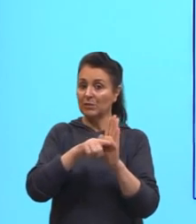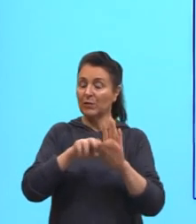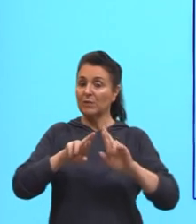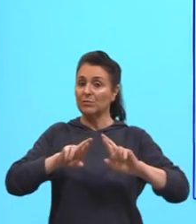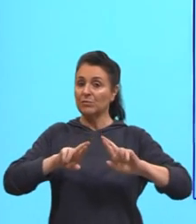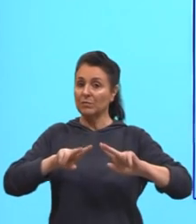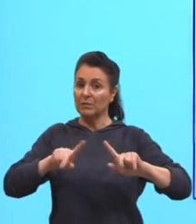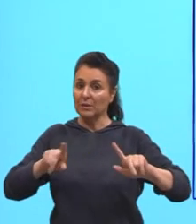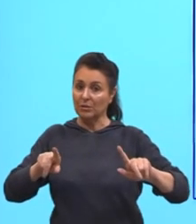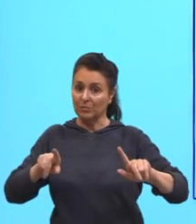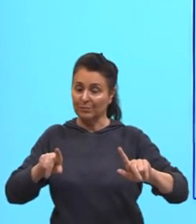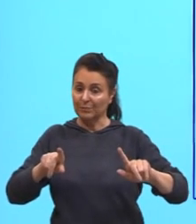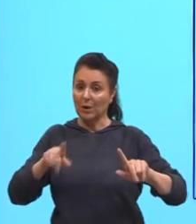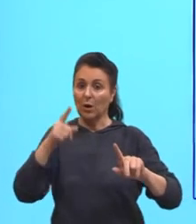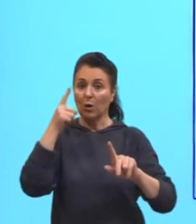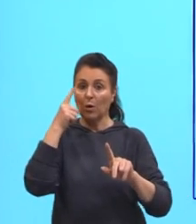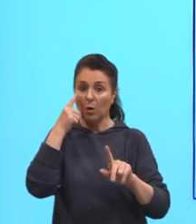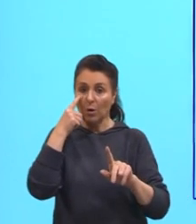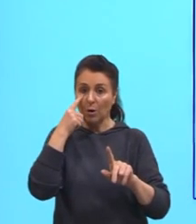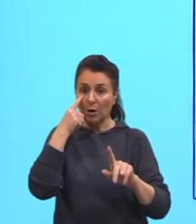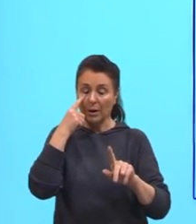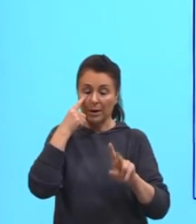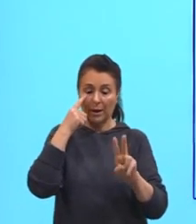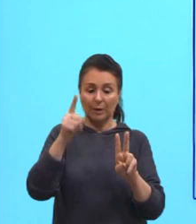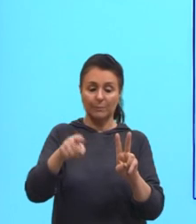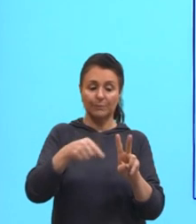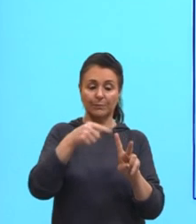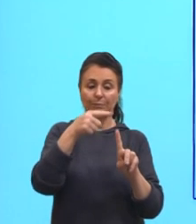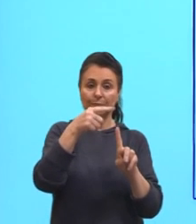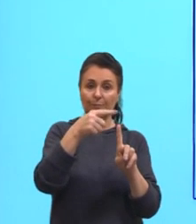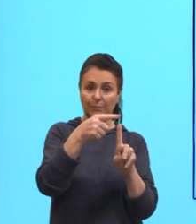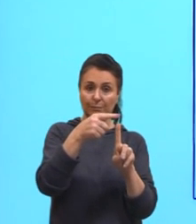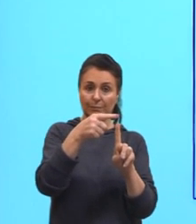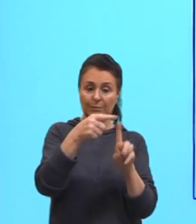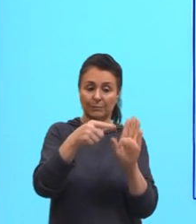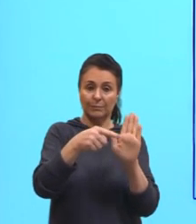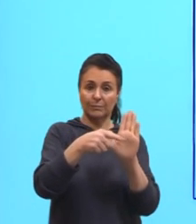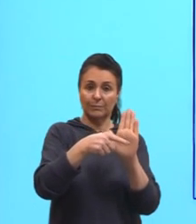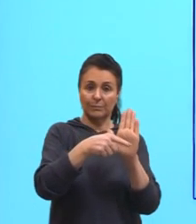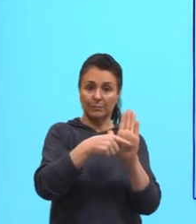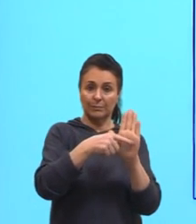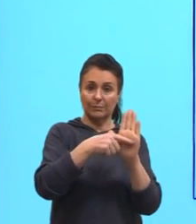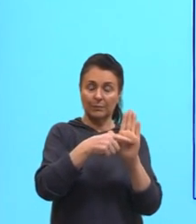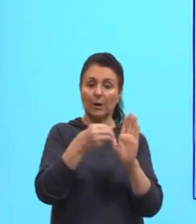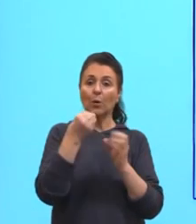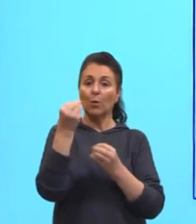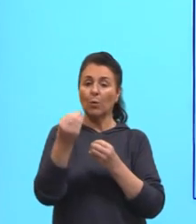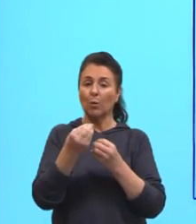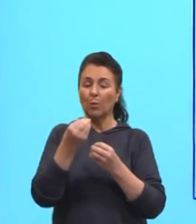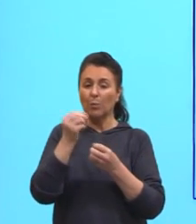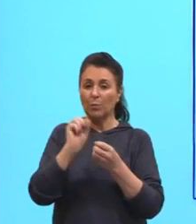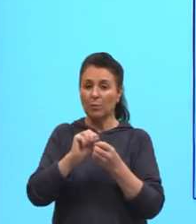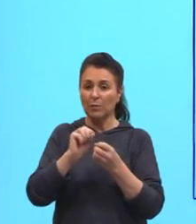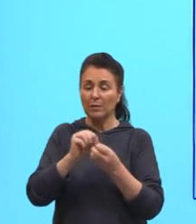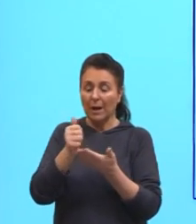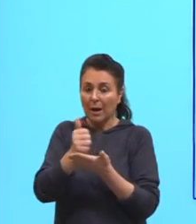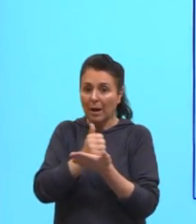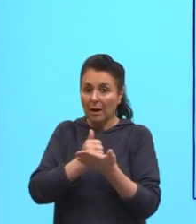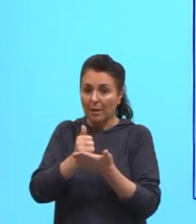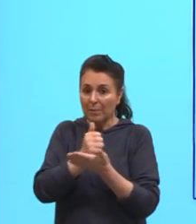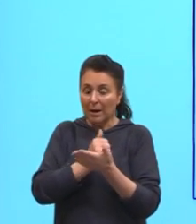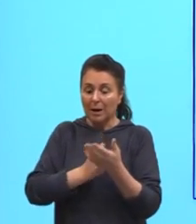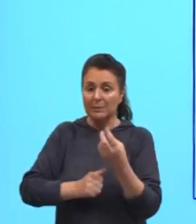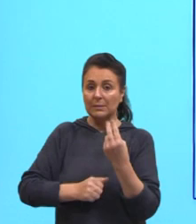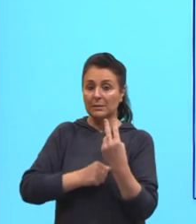sinal de menos ele tá lá no expoente como que nós resolvemos tá observa em que aqui a base ela era inteira